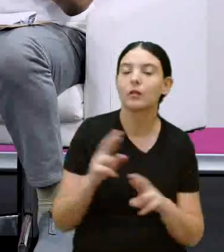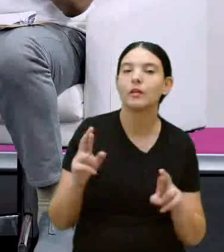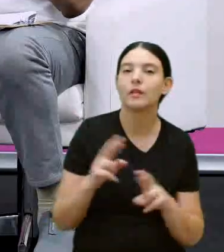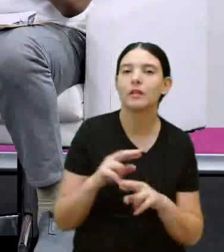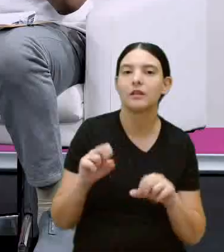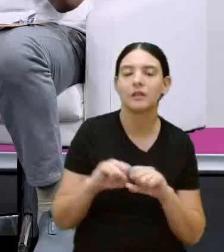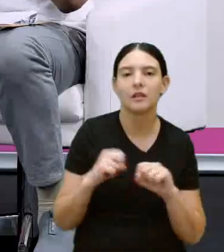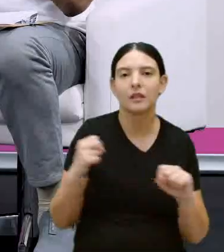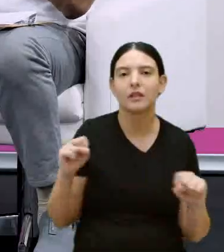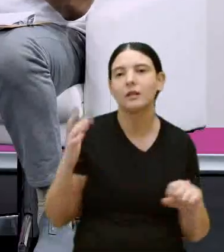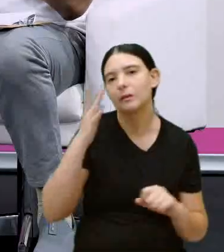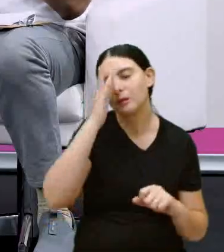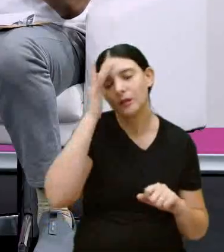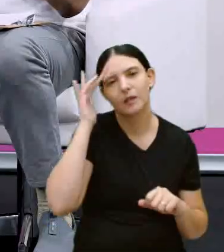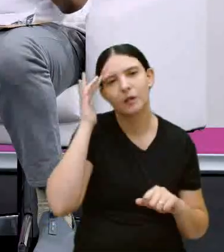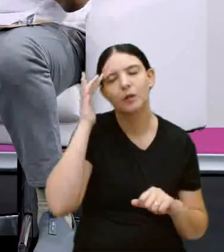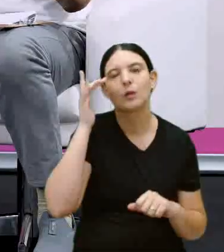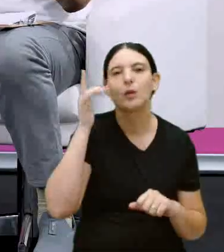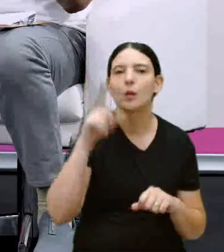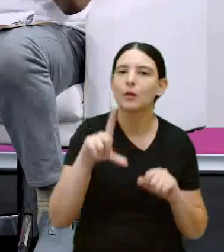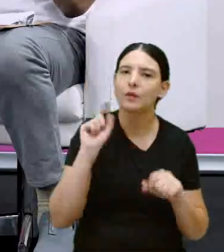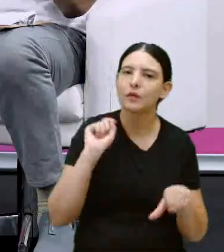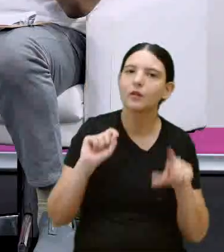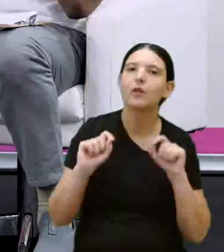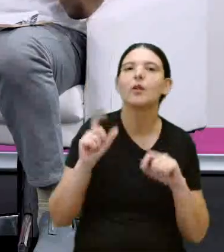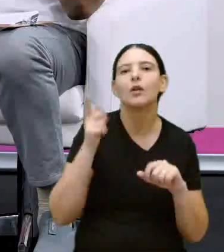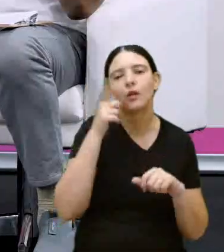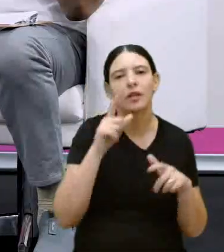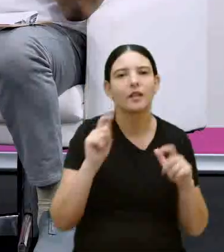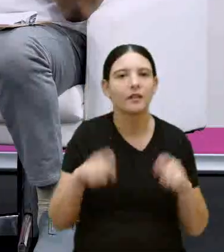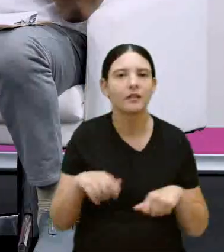pessoas consigam fazer suas escolhas e elas têm mais